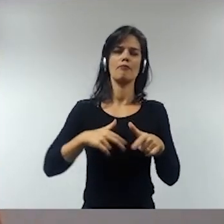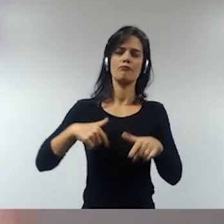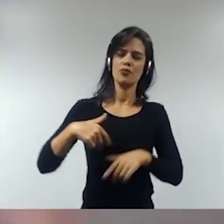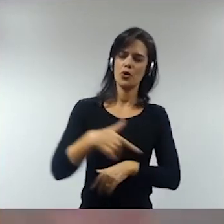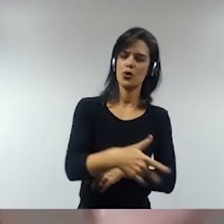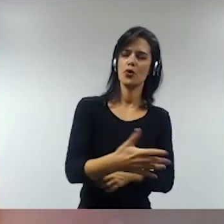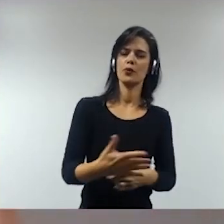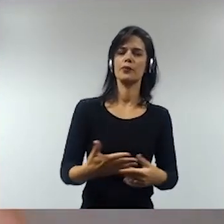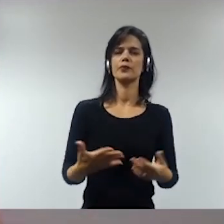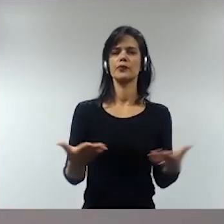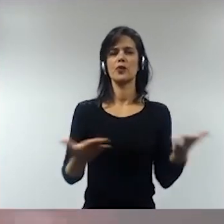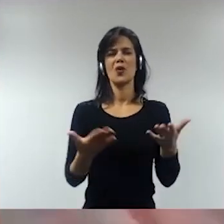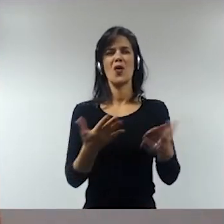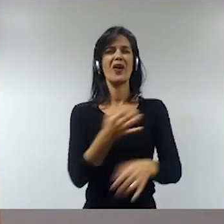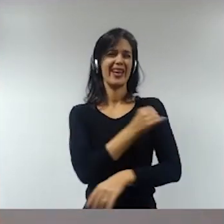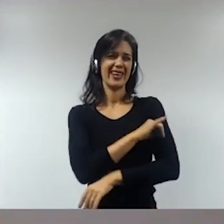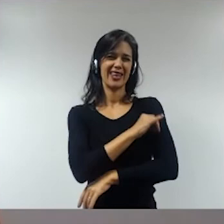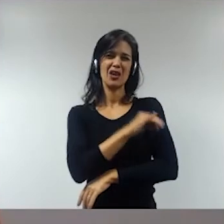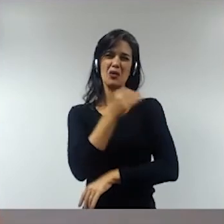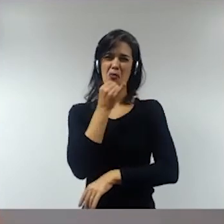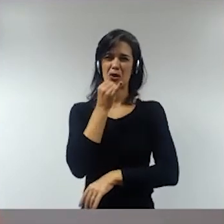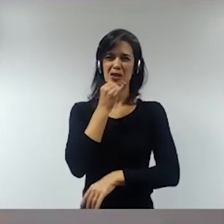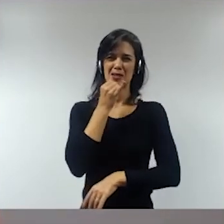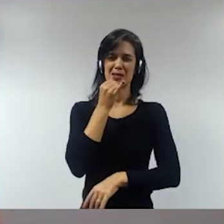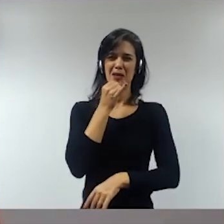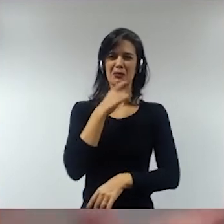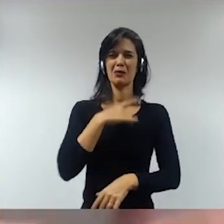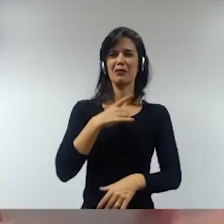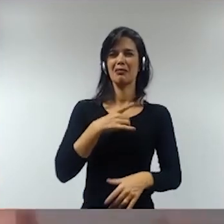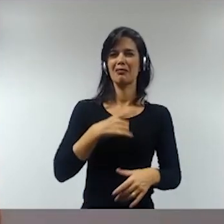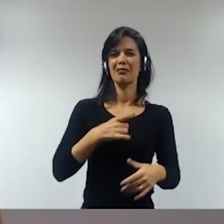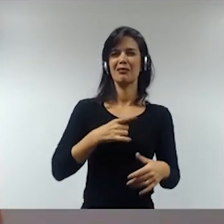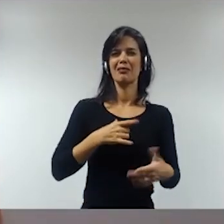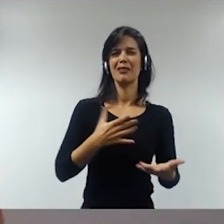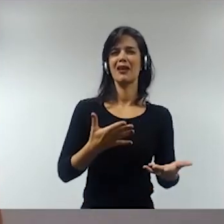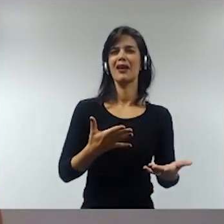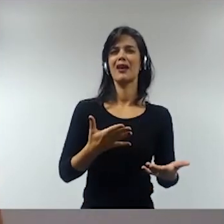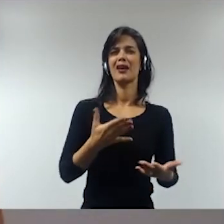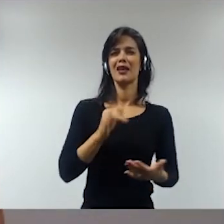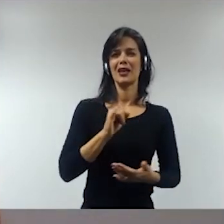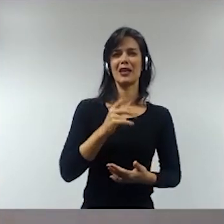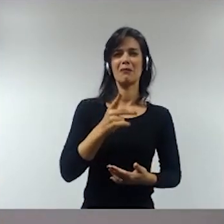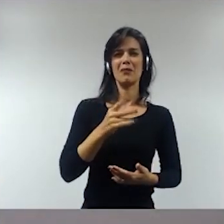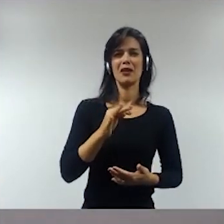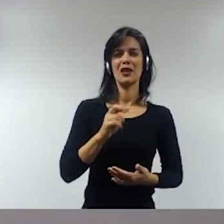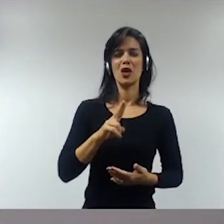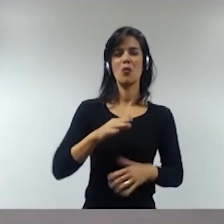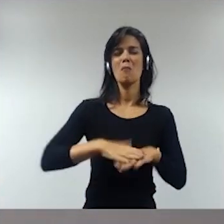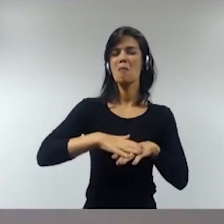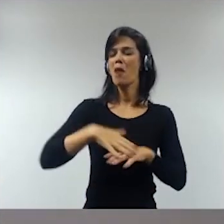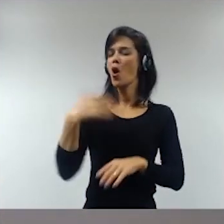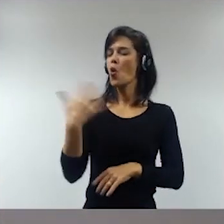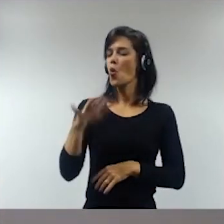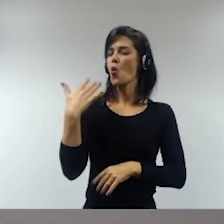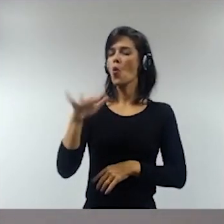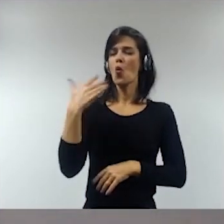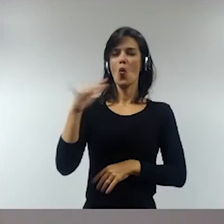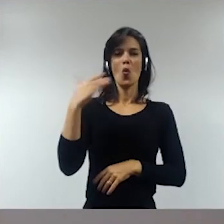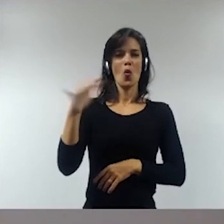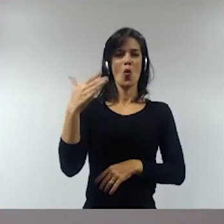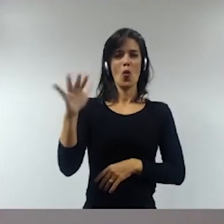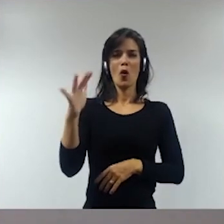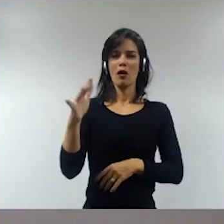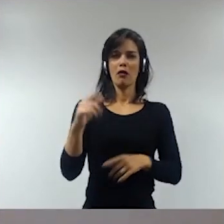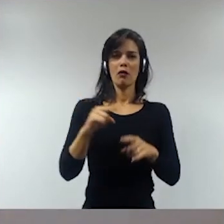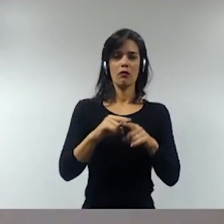uma cidade cheia de mazelas, uma cidade em que você tem o IPTU mais caro do Brasil, ao lado de uma